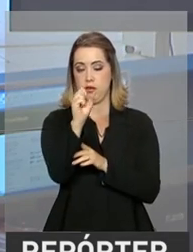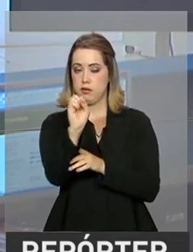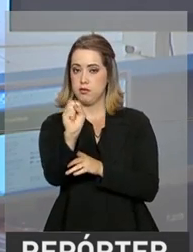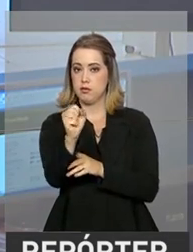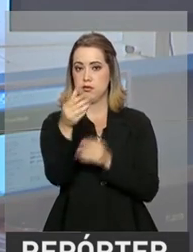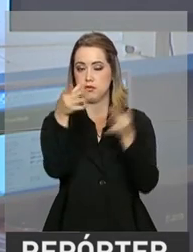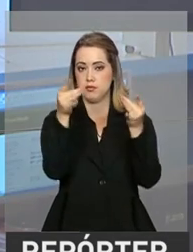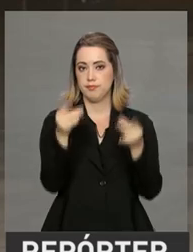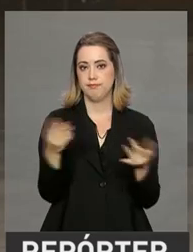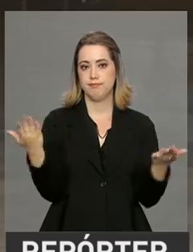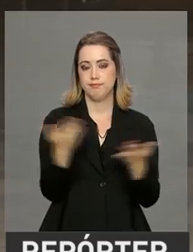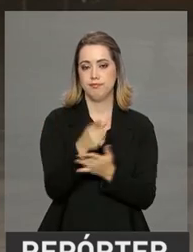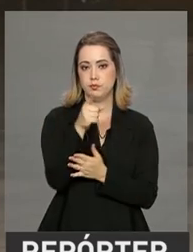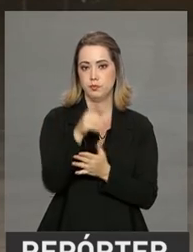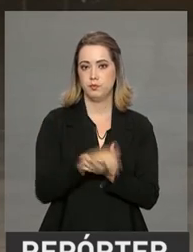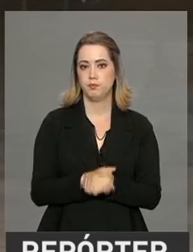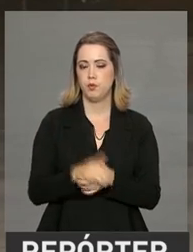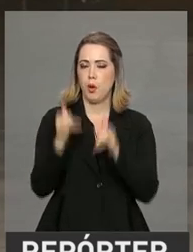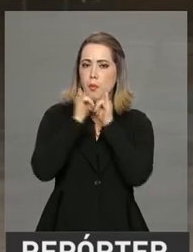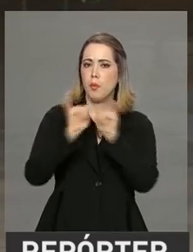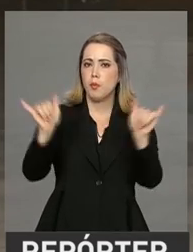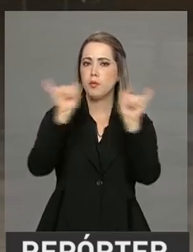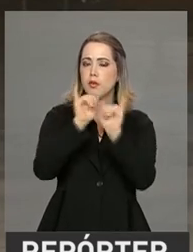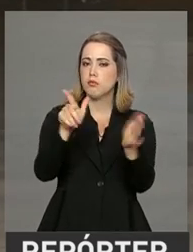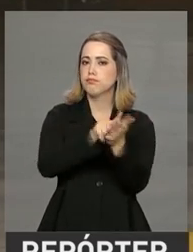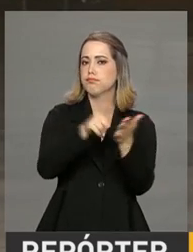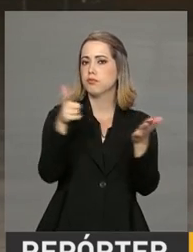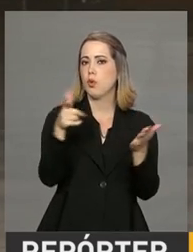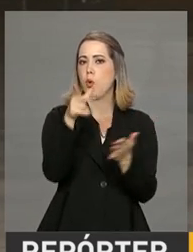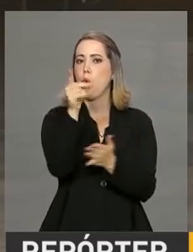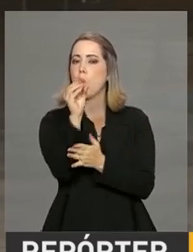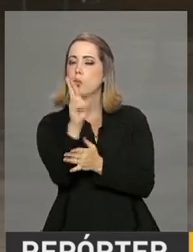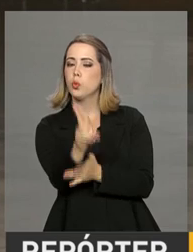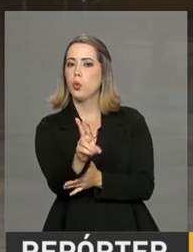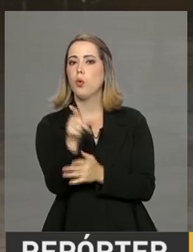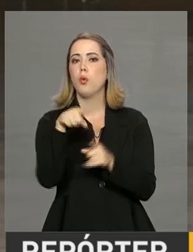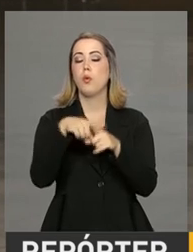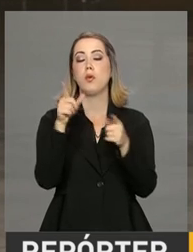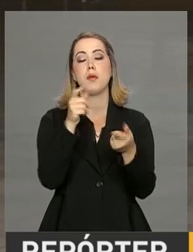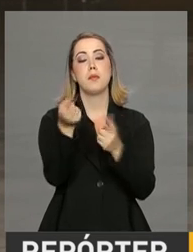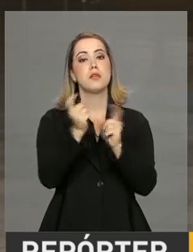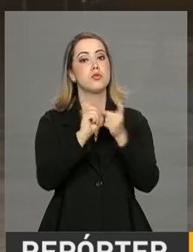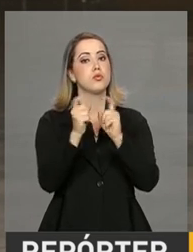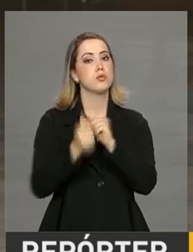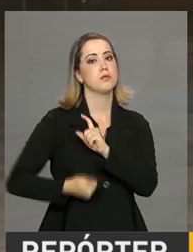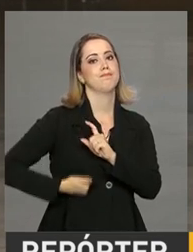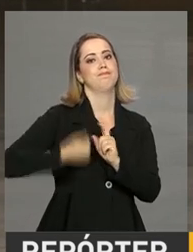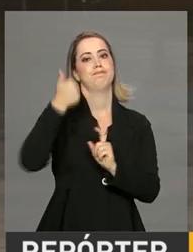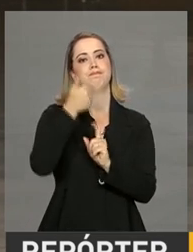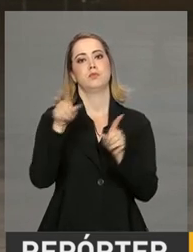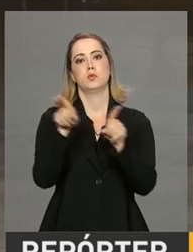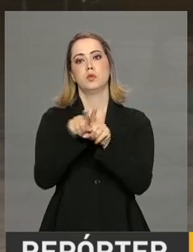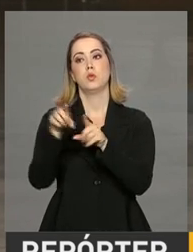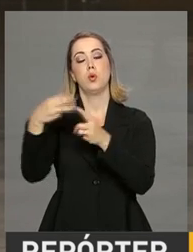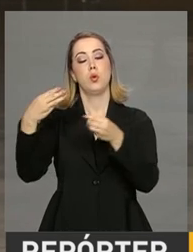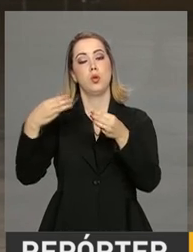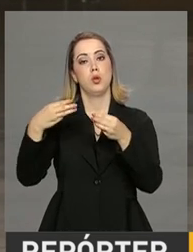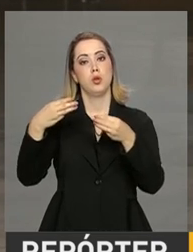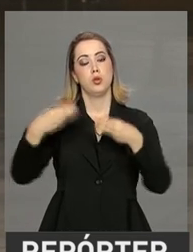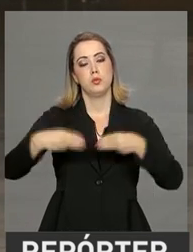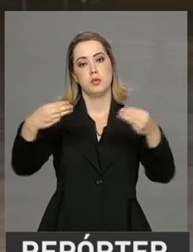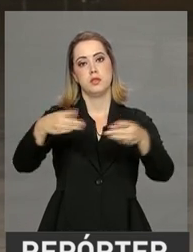detalhes para a gente. A publicação no Diário Oficial diz que a medida é para administrar melhor os recursos do Ministério das